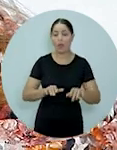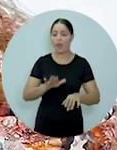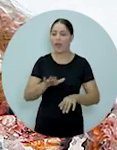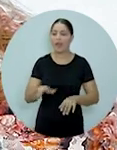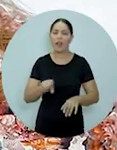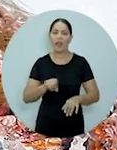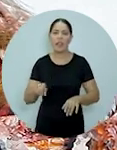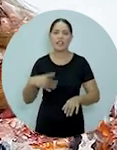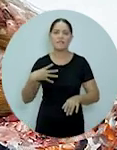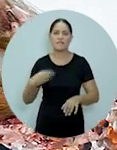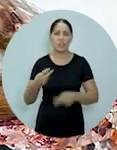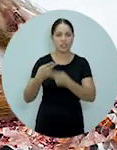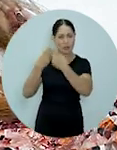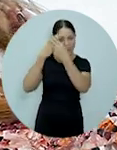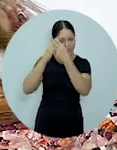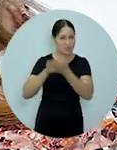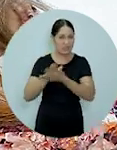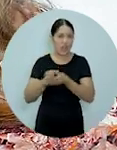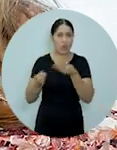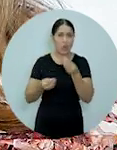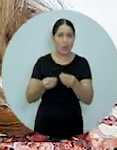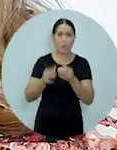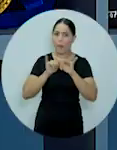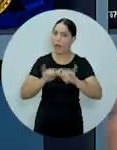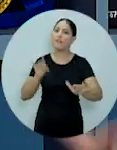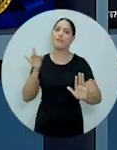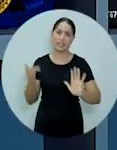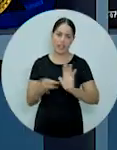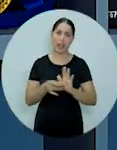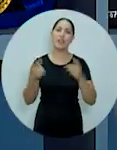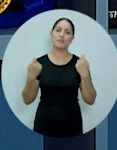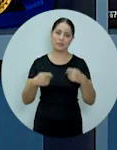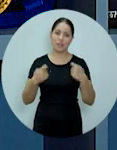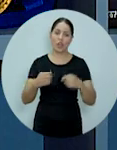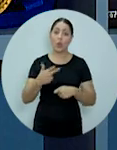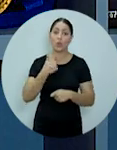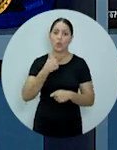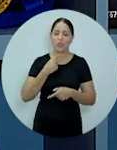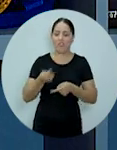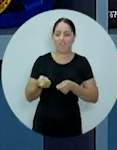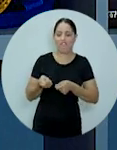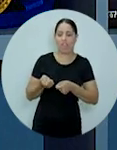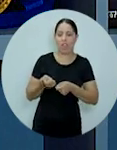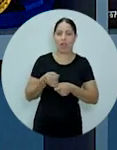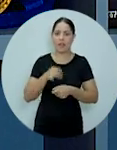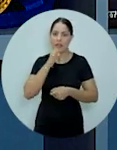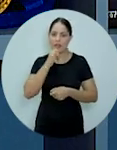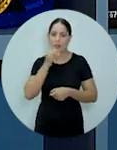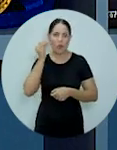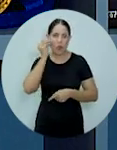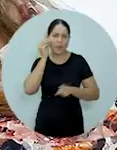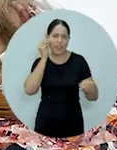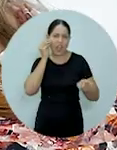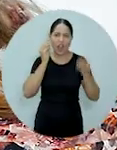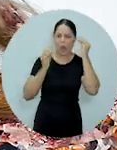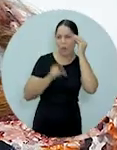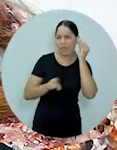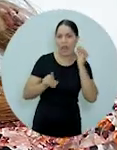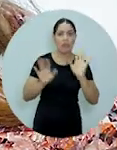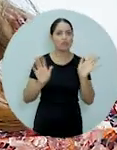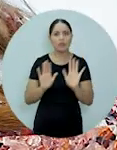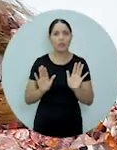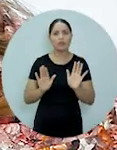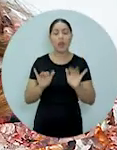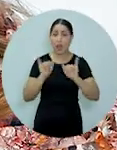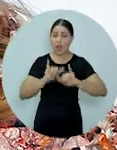seja traumático para essas crianças, eu acho que falar a verdade é a melhor forma. Não é enganar, dizer,